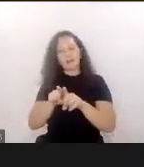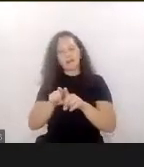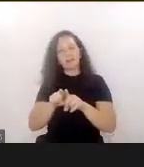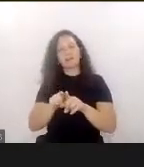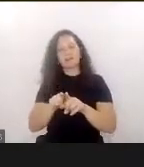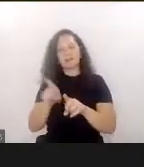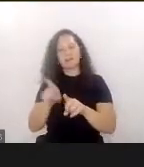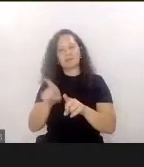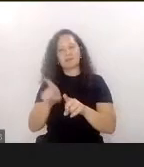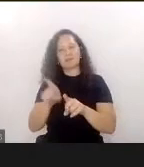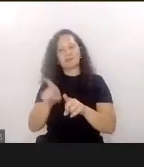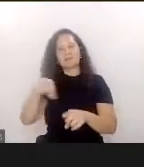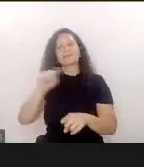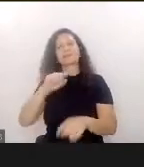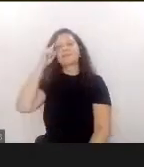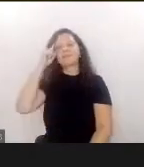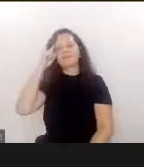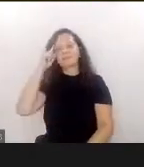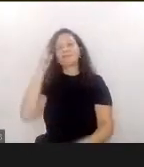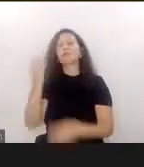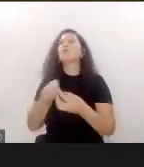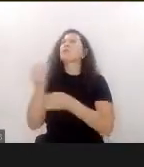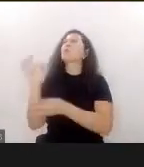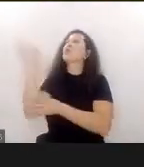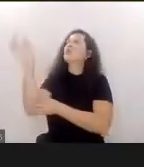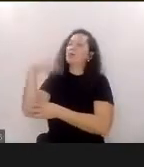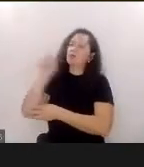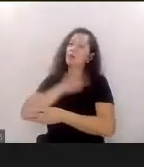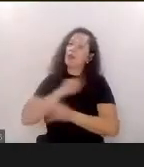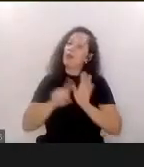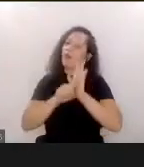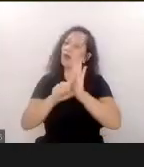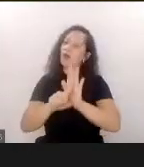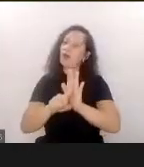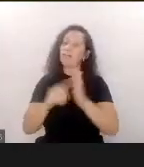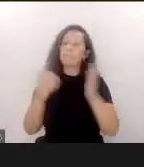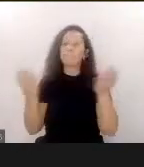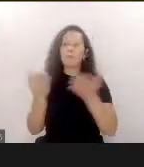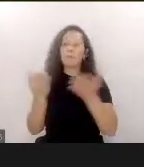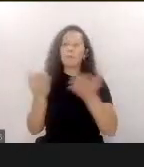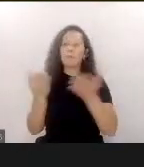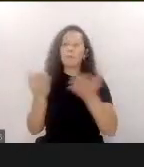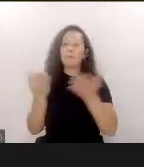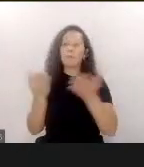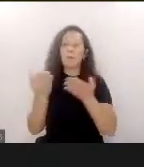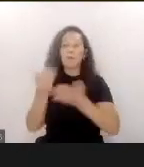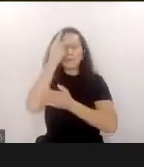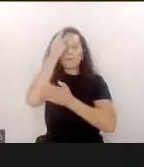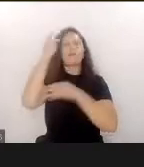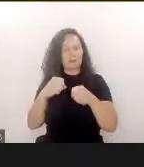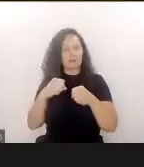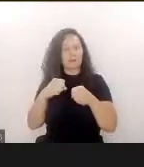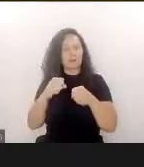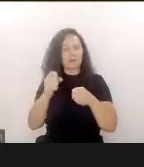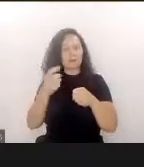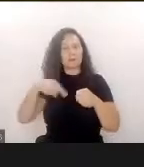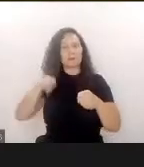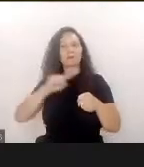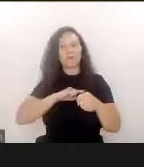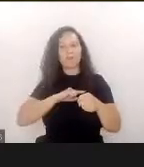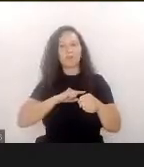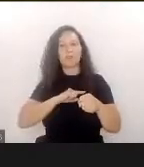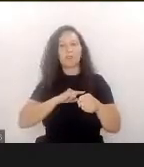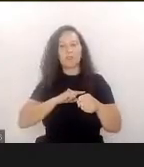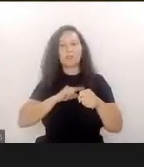ser nosso futuro, ajudar quem precisa no presente. Então, a gente está dando um foco grande para as comunidades indígenas no